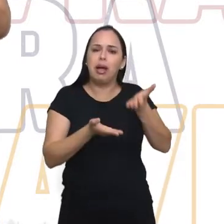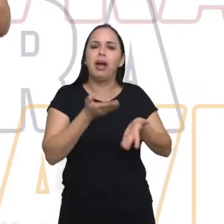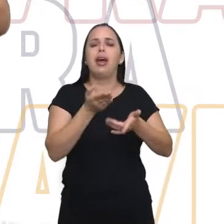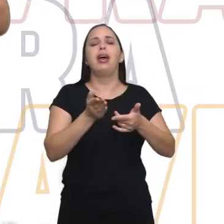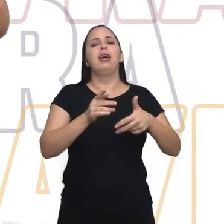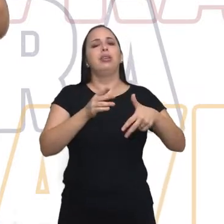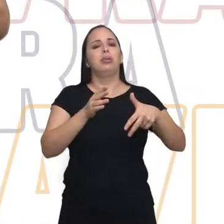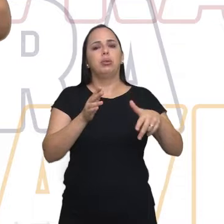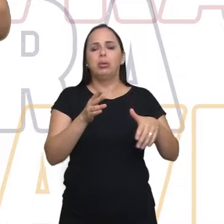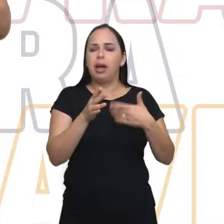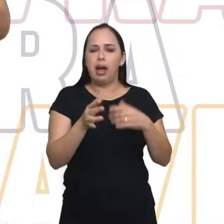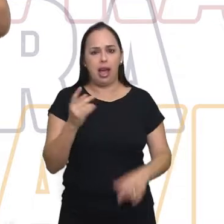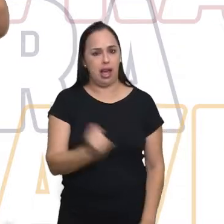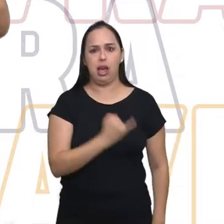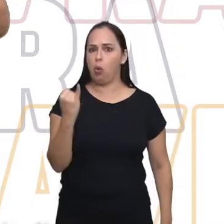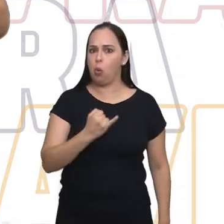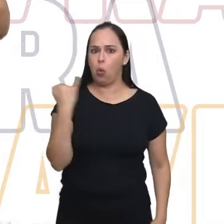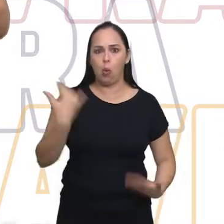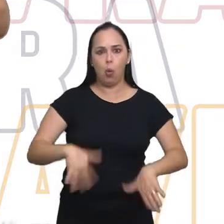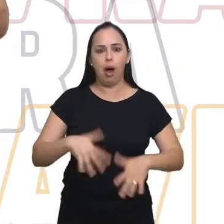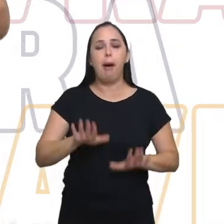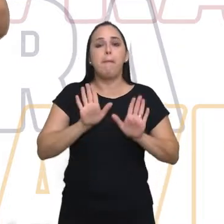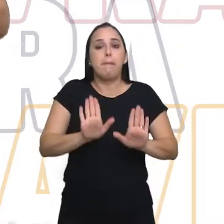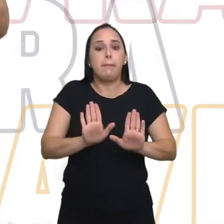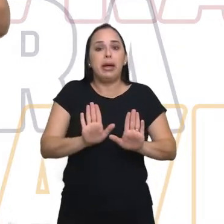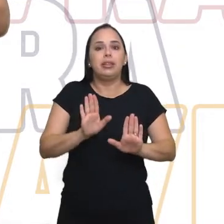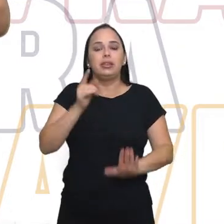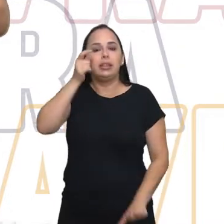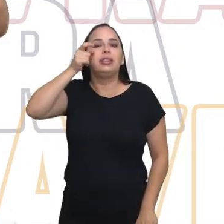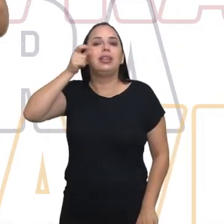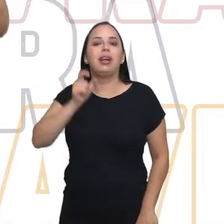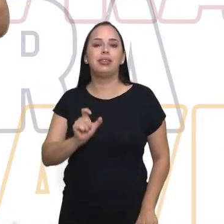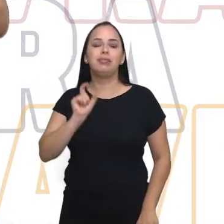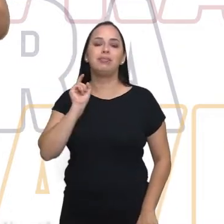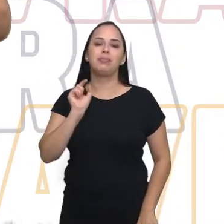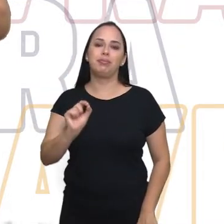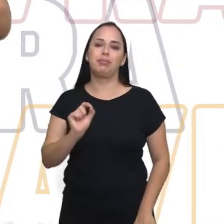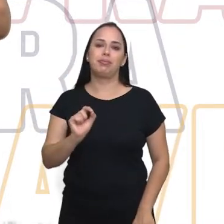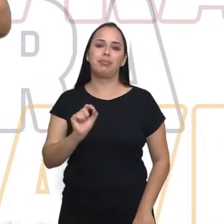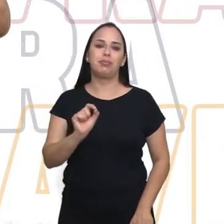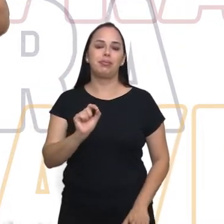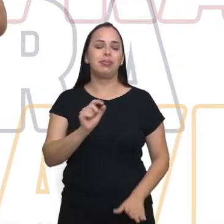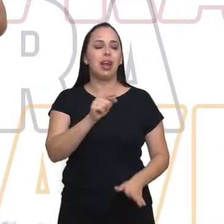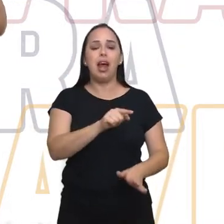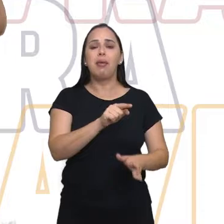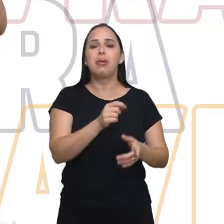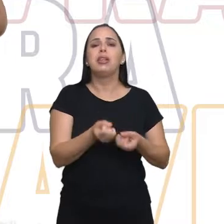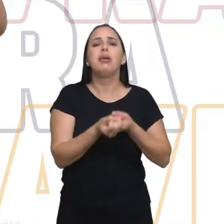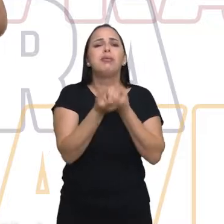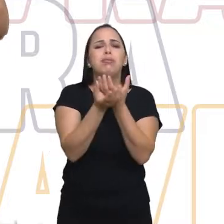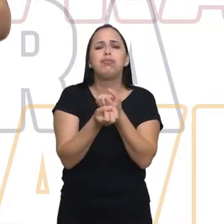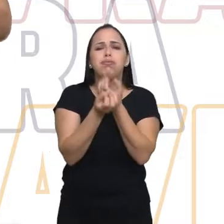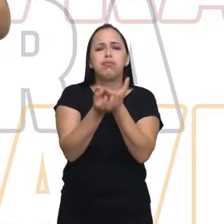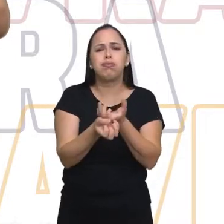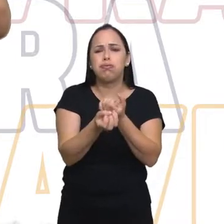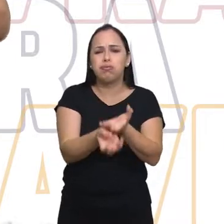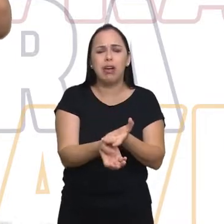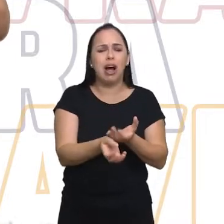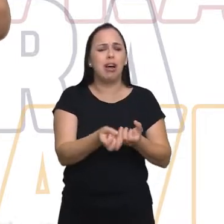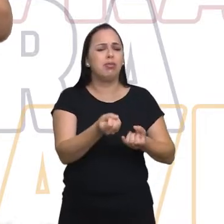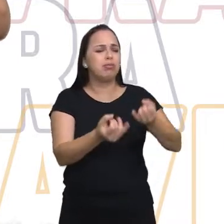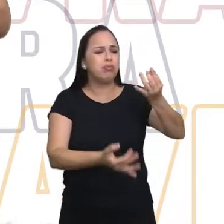com medicação é importantíssimo, mas o interessante é a pessoa verbalizar a sua dor.